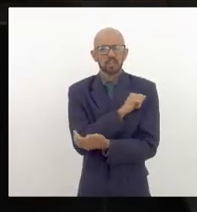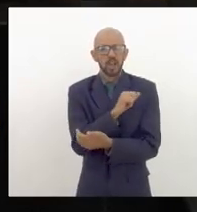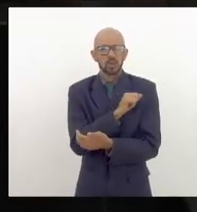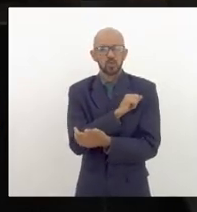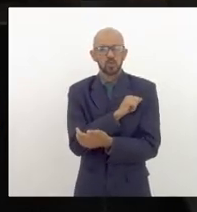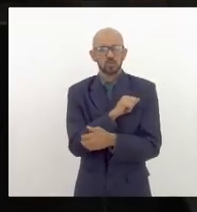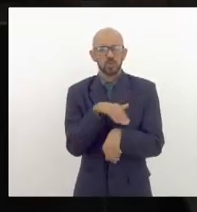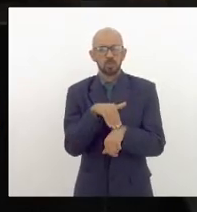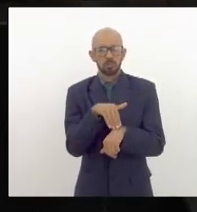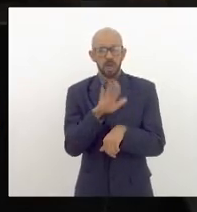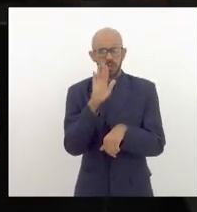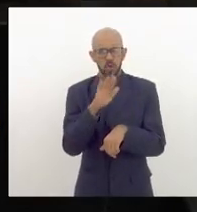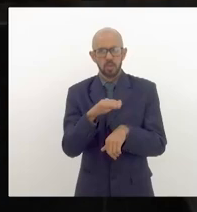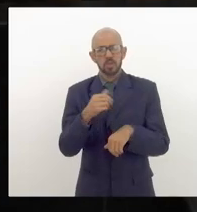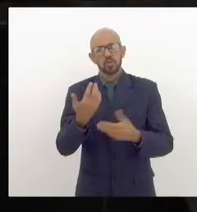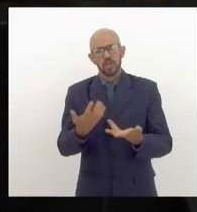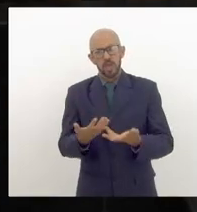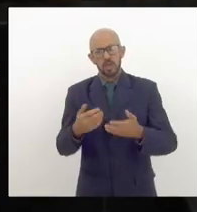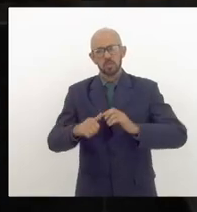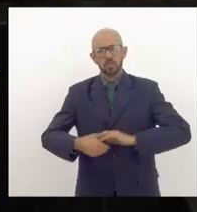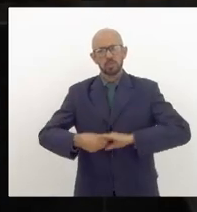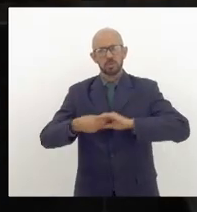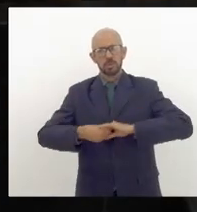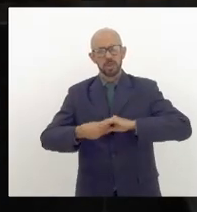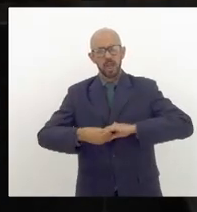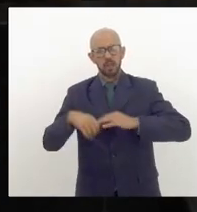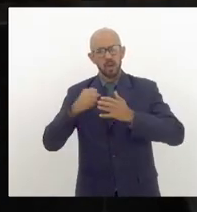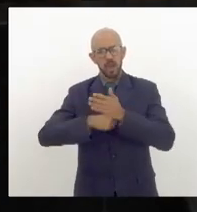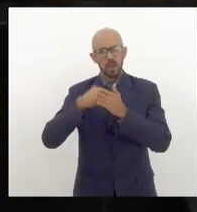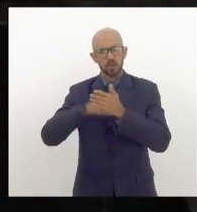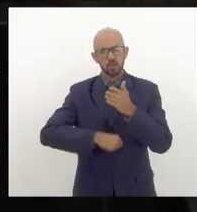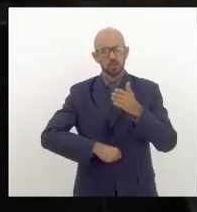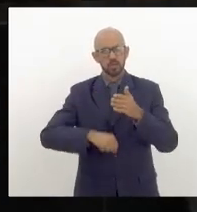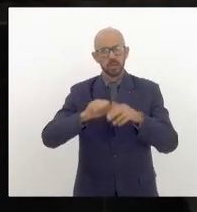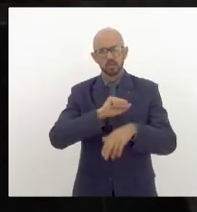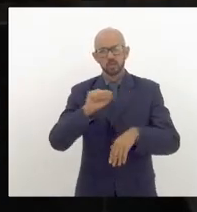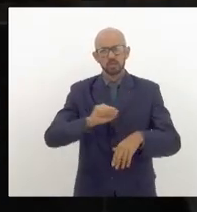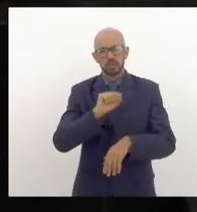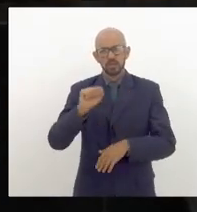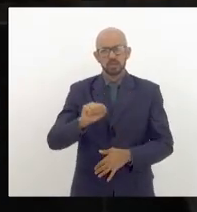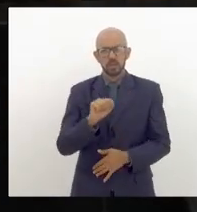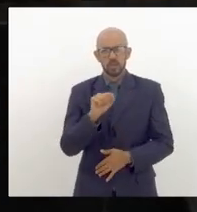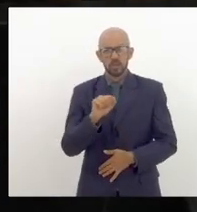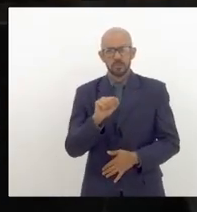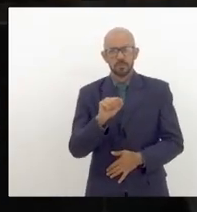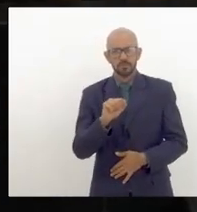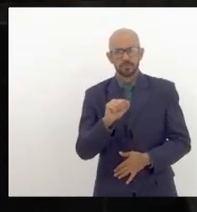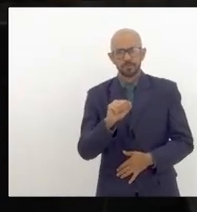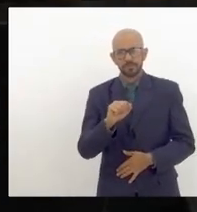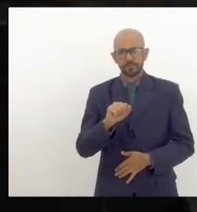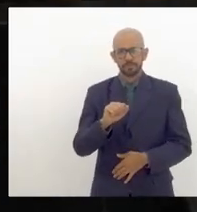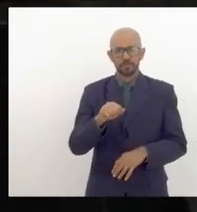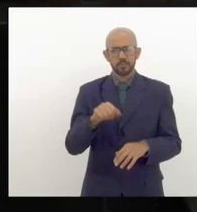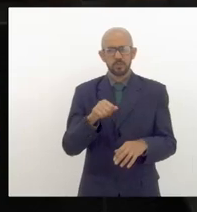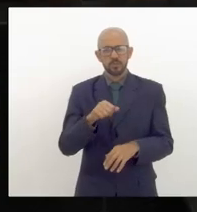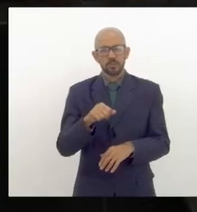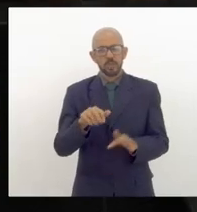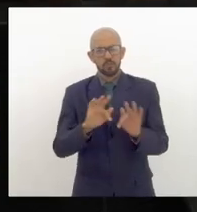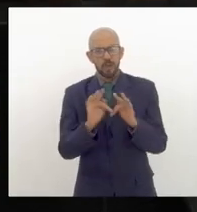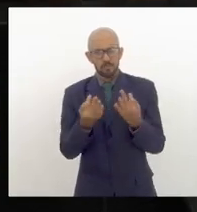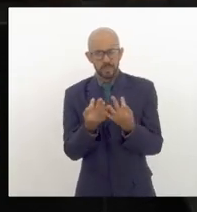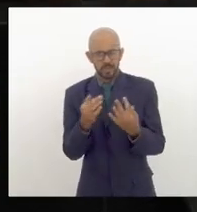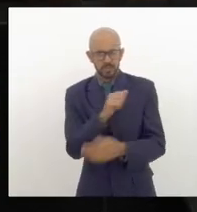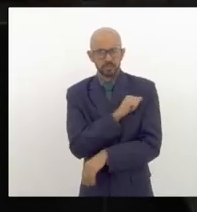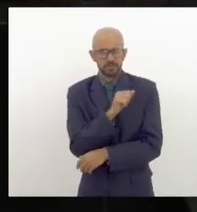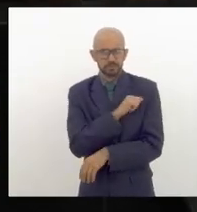e eu quero que saudar a luta que vem sendo travada pela associação pela associação é de pais de alunos da Escola